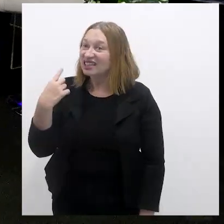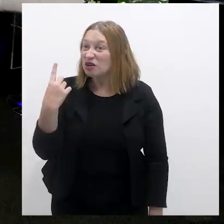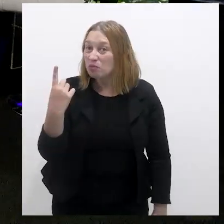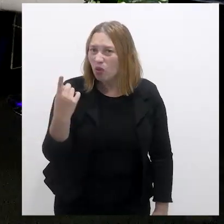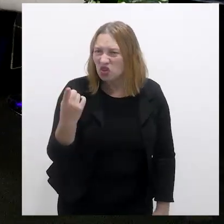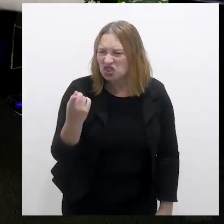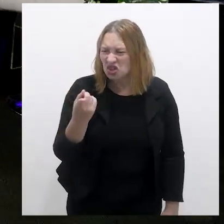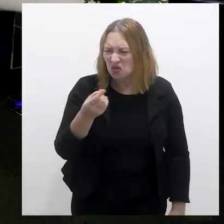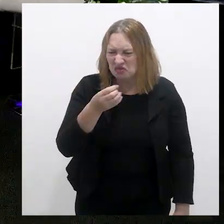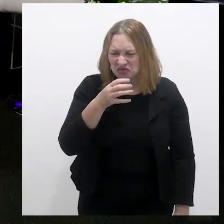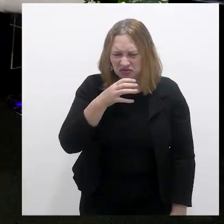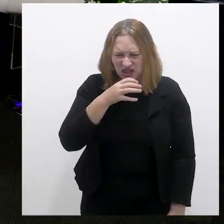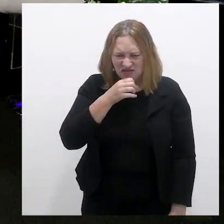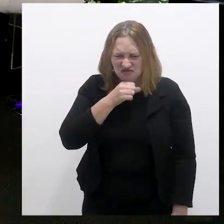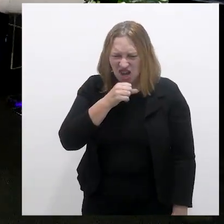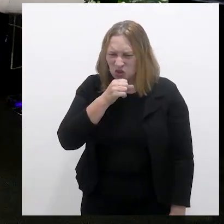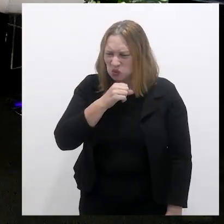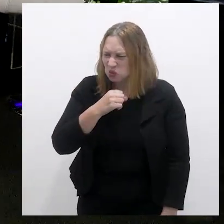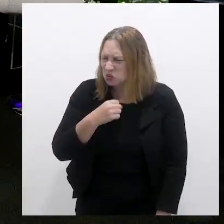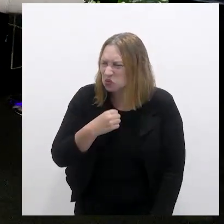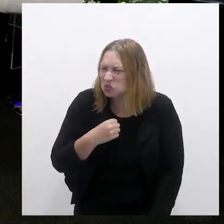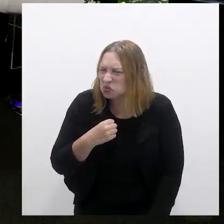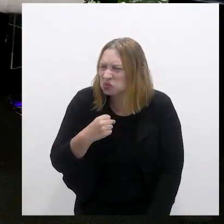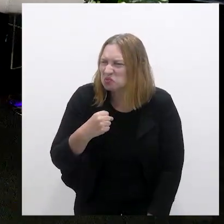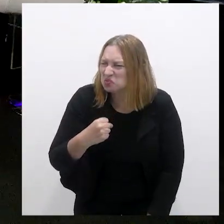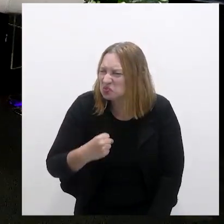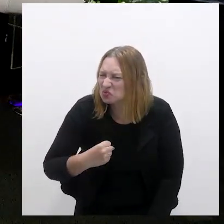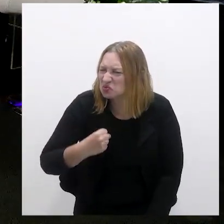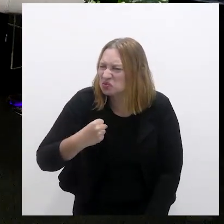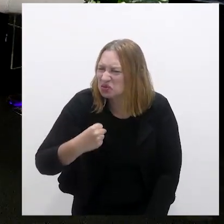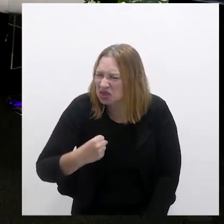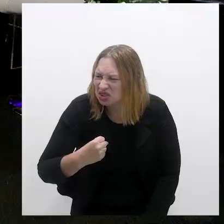Depois que eu envelhecer,